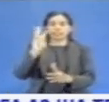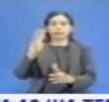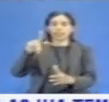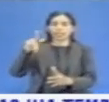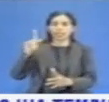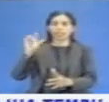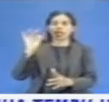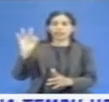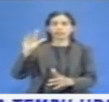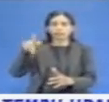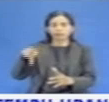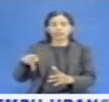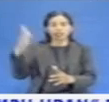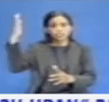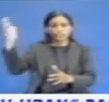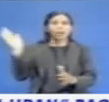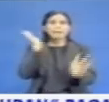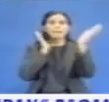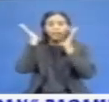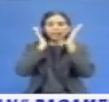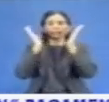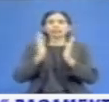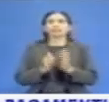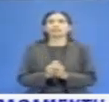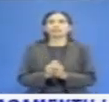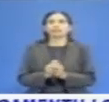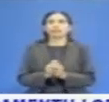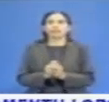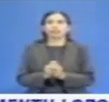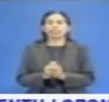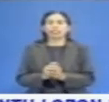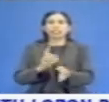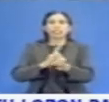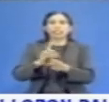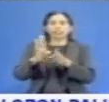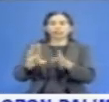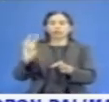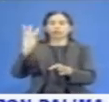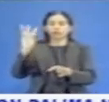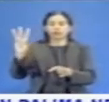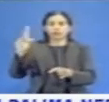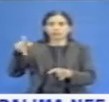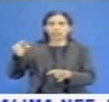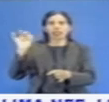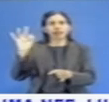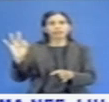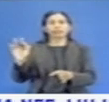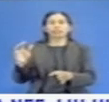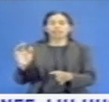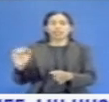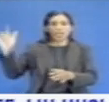e Kuala Lumpur, Malásia. Diretor WFP Timor-Leste, Dagen Liu Haktuir, Avião